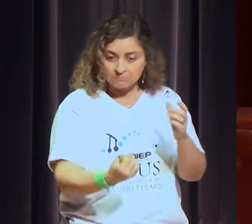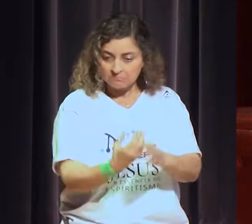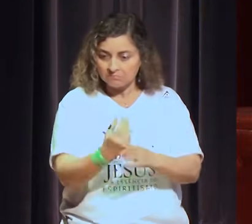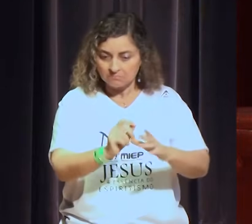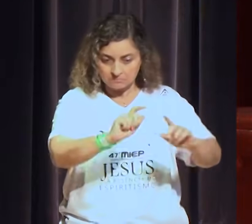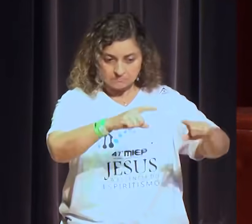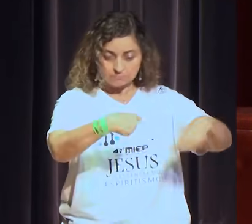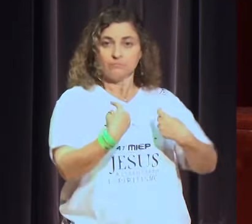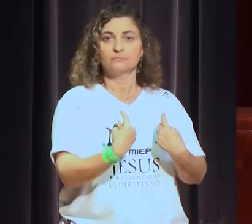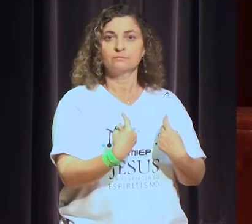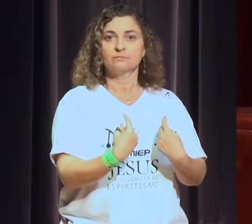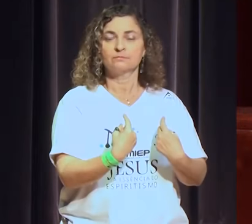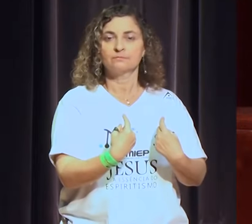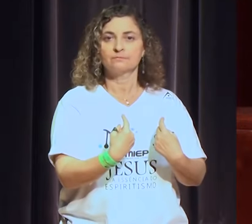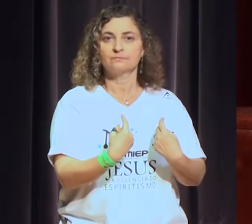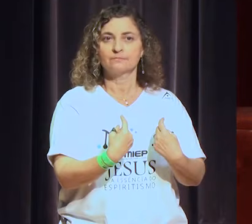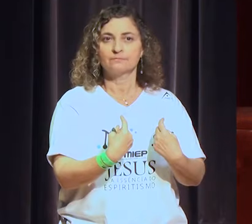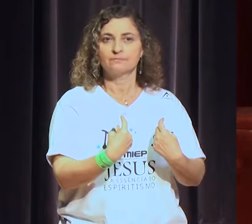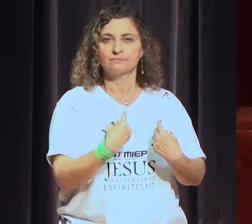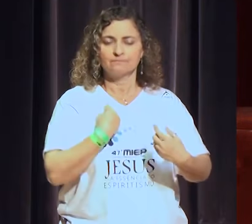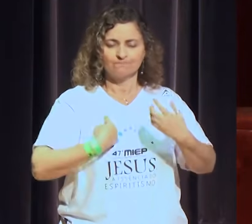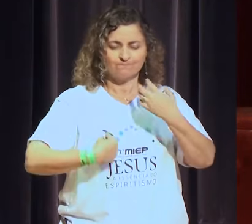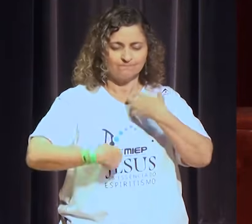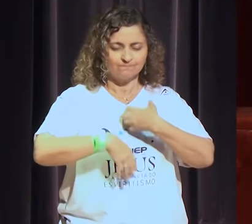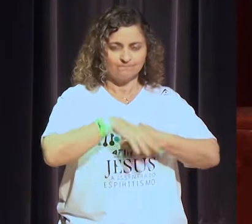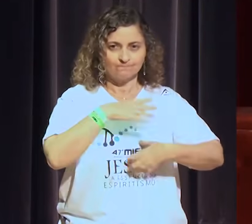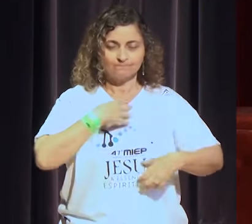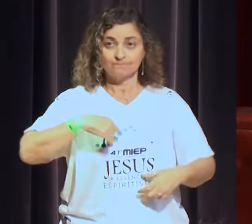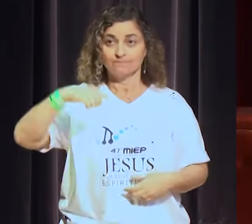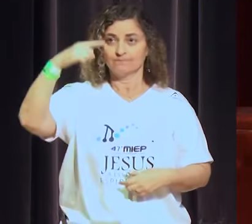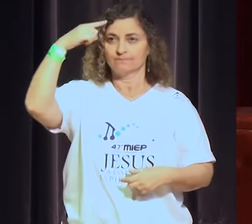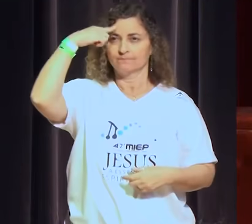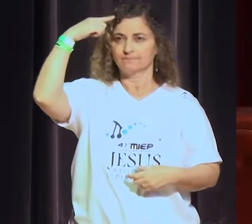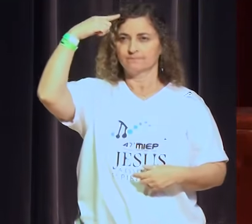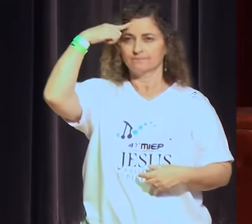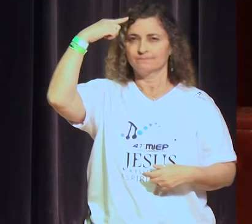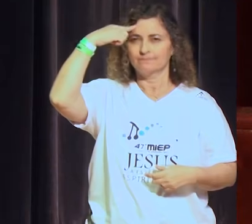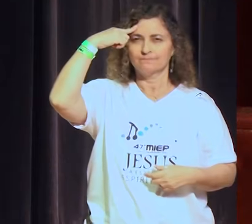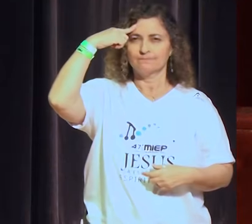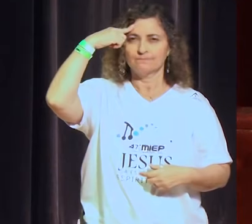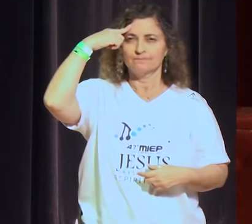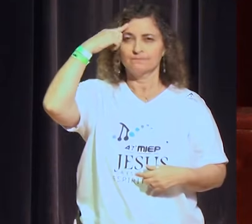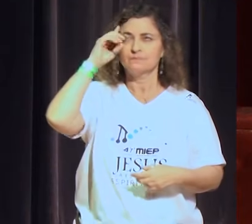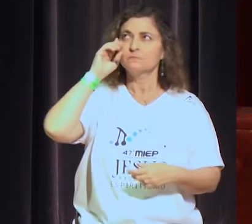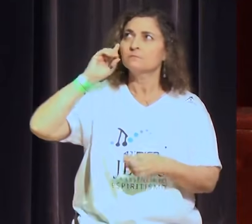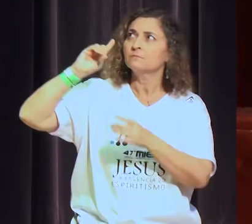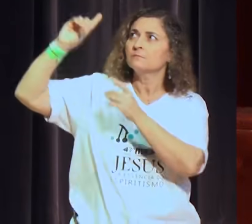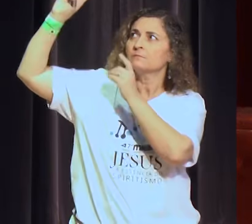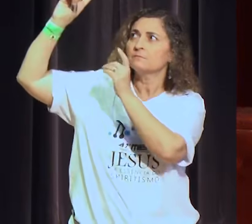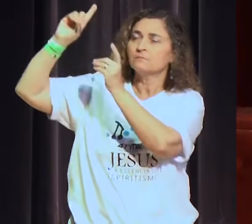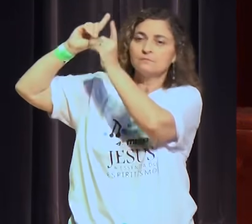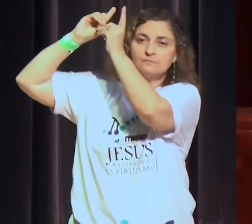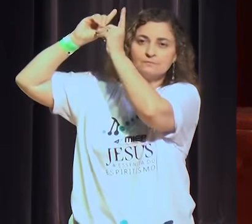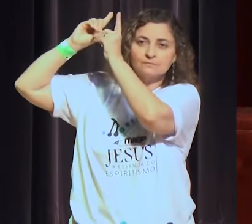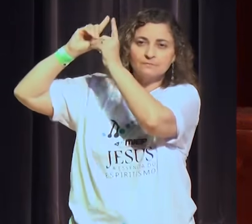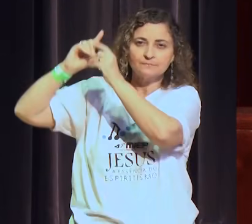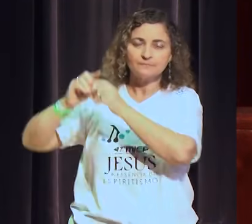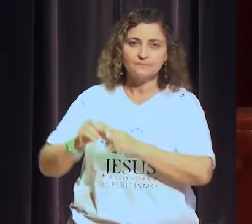que aciona a nossa capacidade psíquica para o divino.